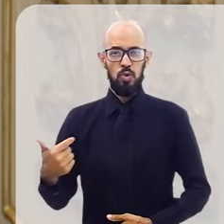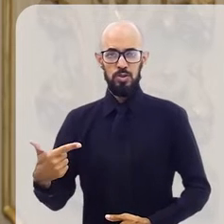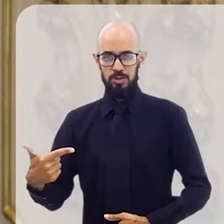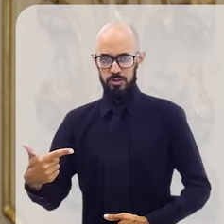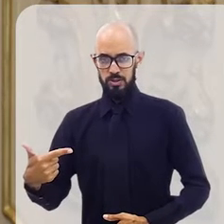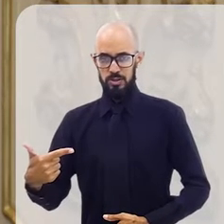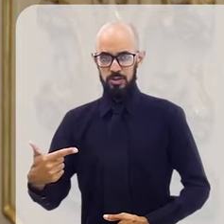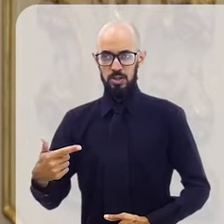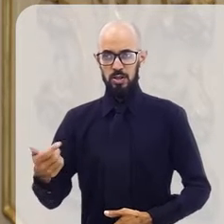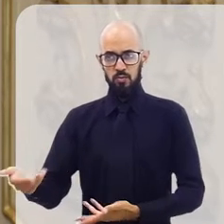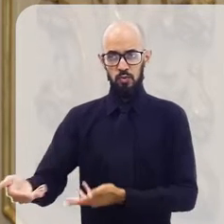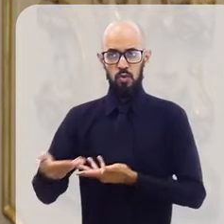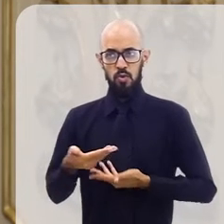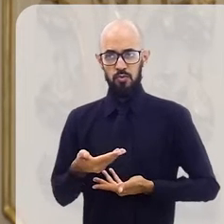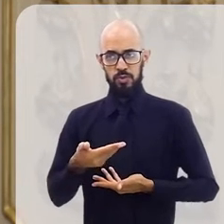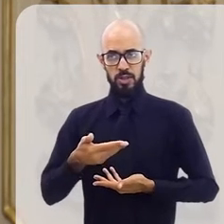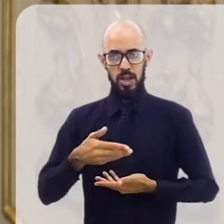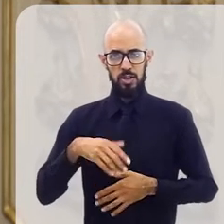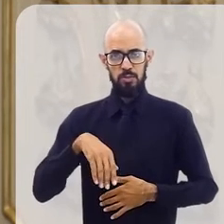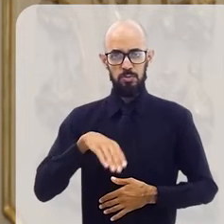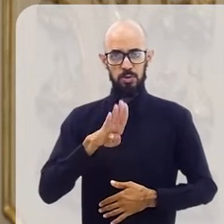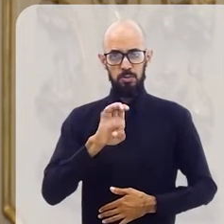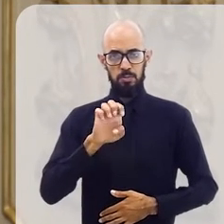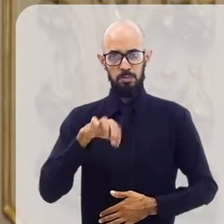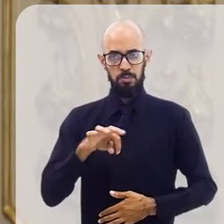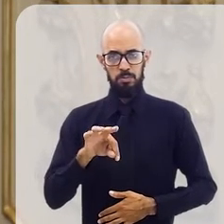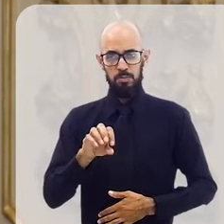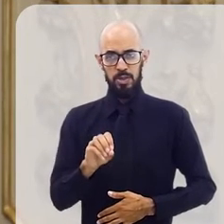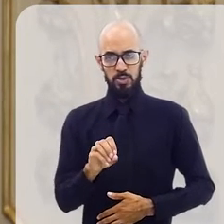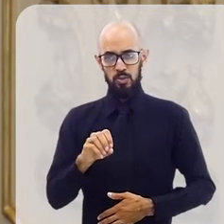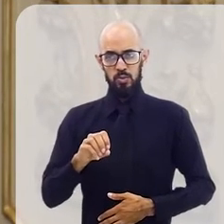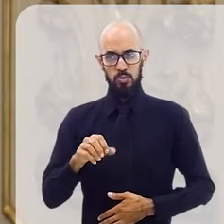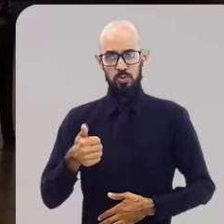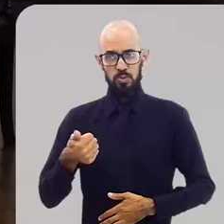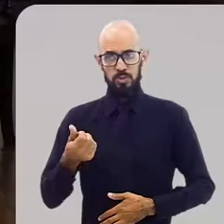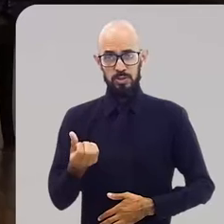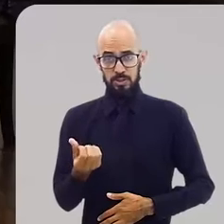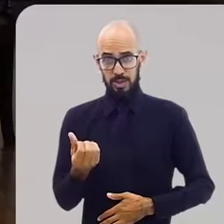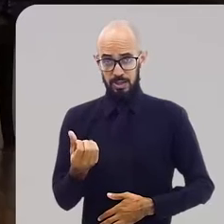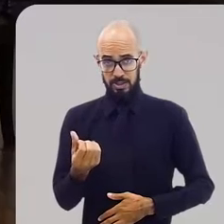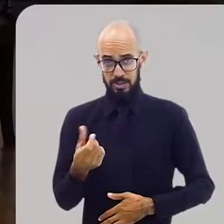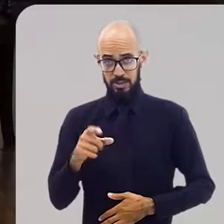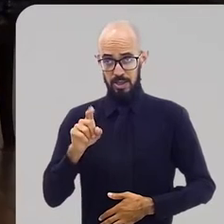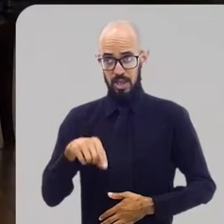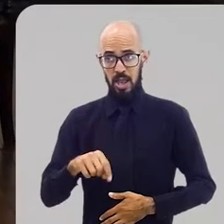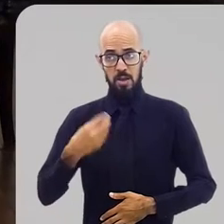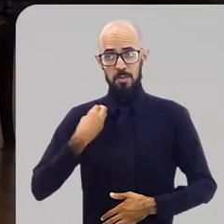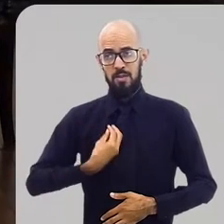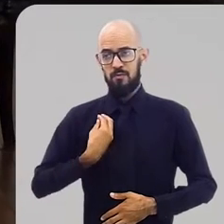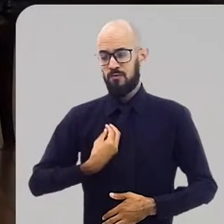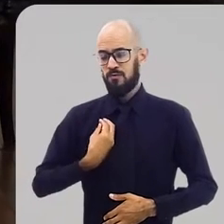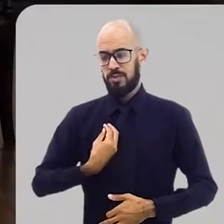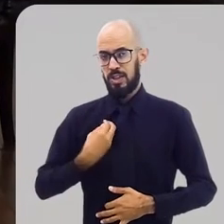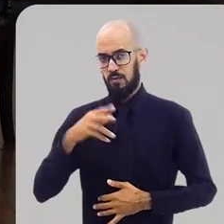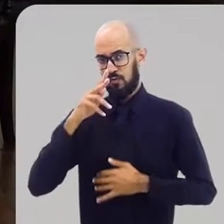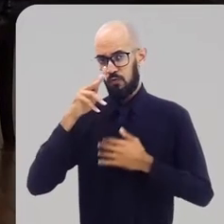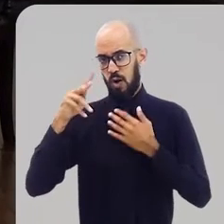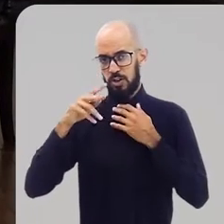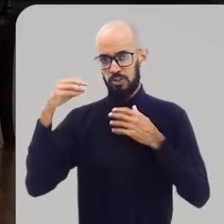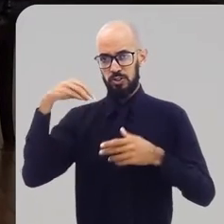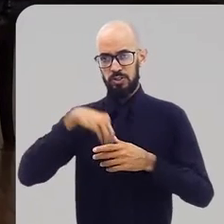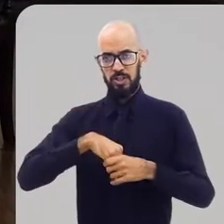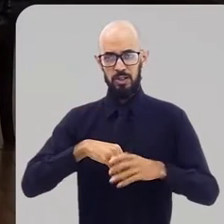16 ao Ministério Episcopal é uma vida intensa na Pastoral